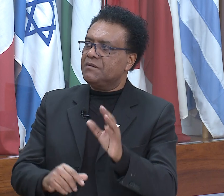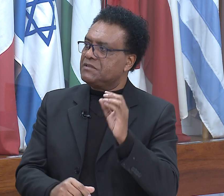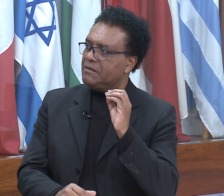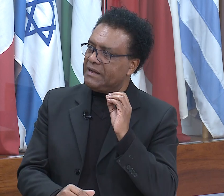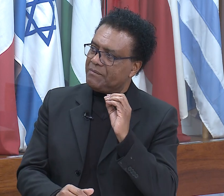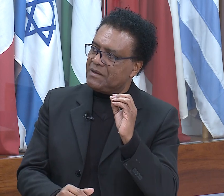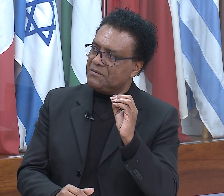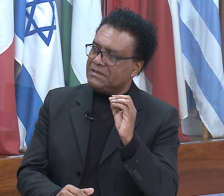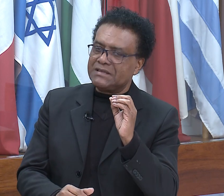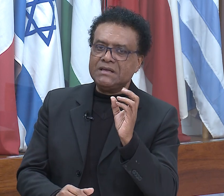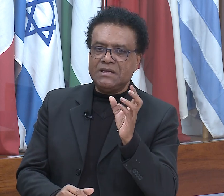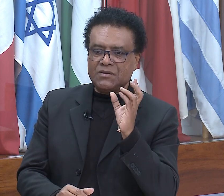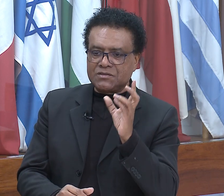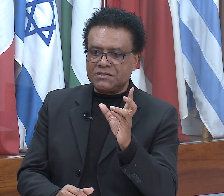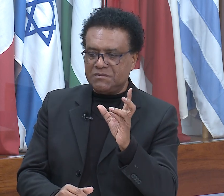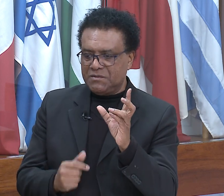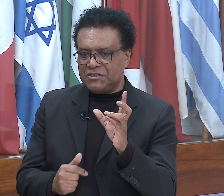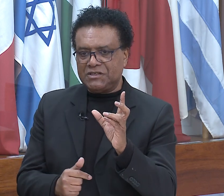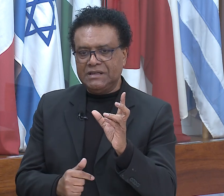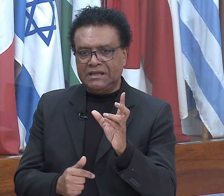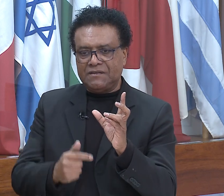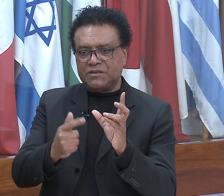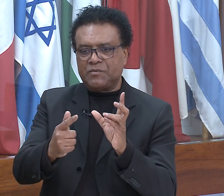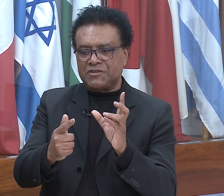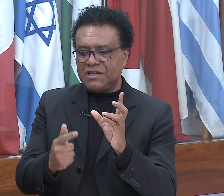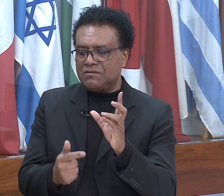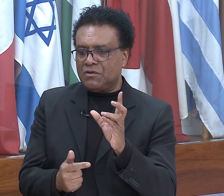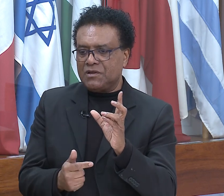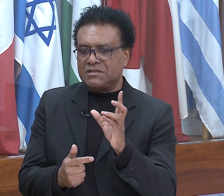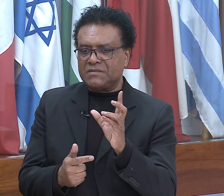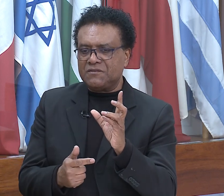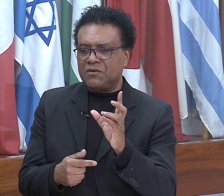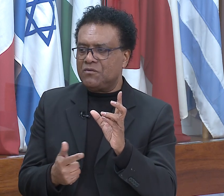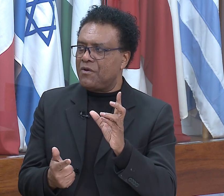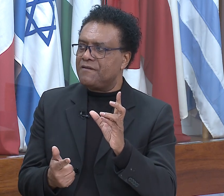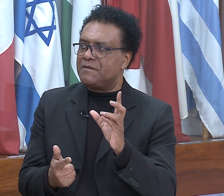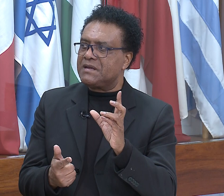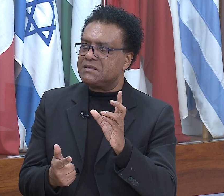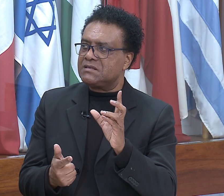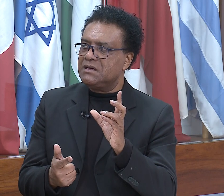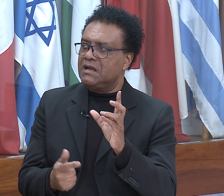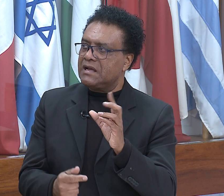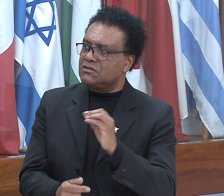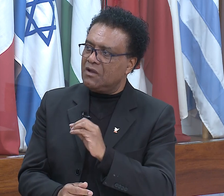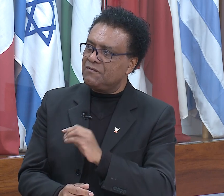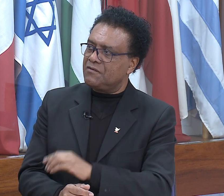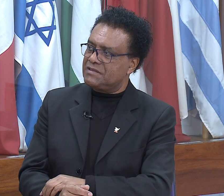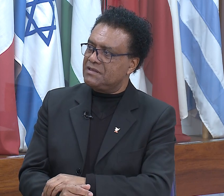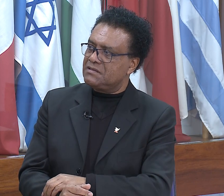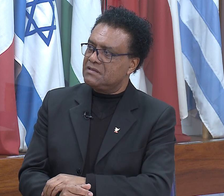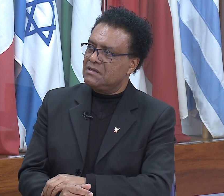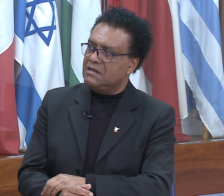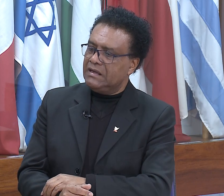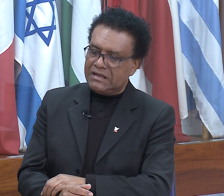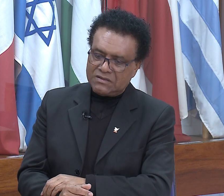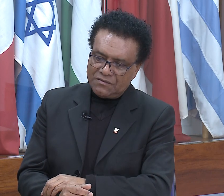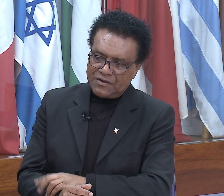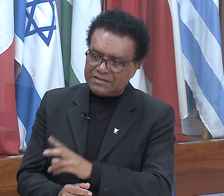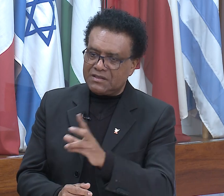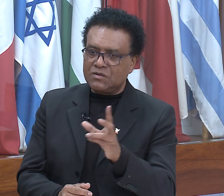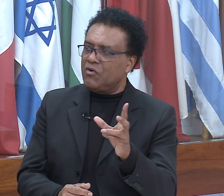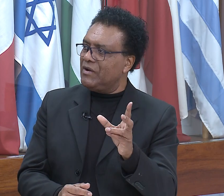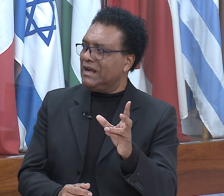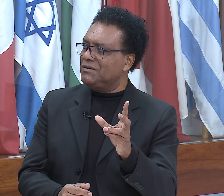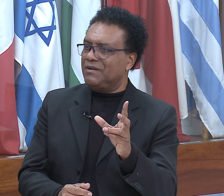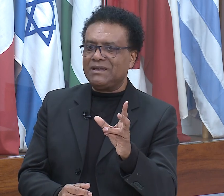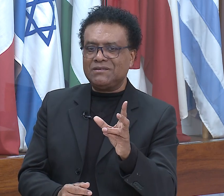Vamos trabalhar pela comunidade e nós conseguimos Imagina ele fez o projeto eu coloquei Se não me engano foram nove a menos às nove foram aceites E as